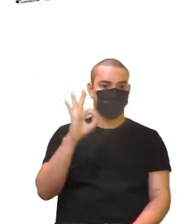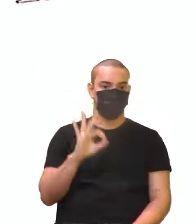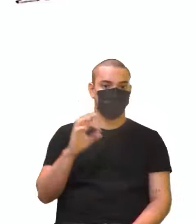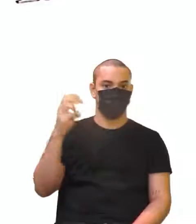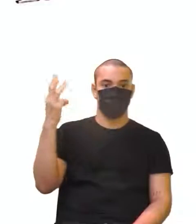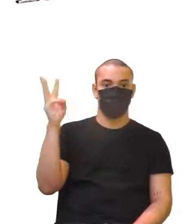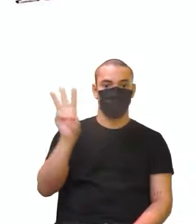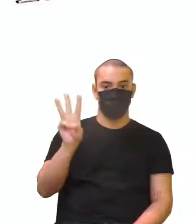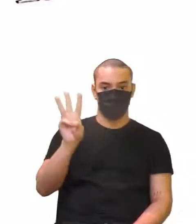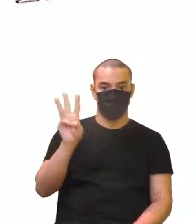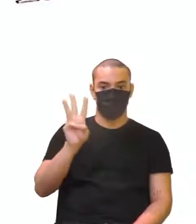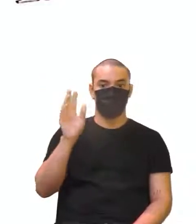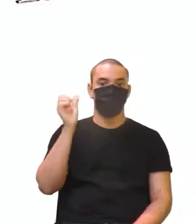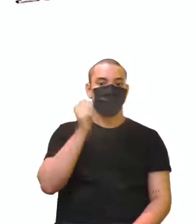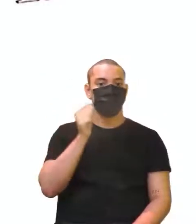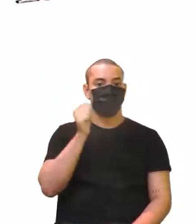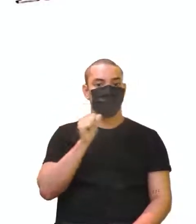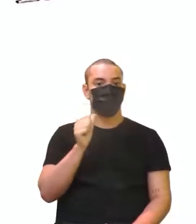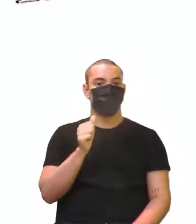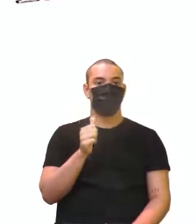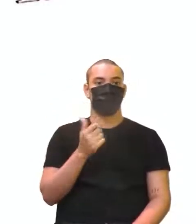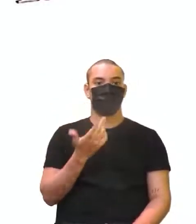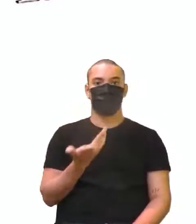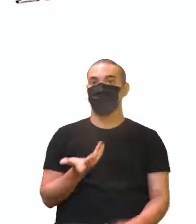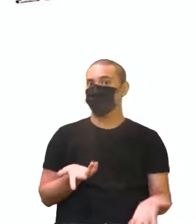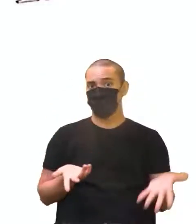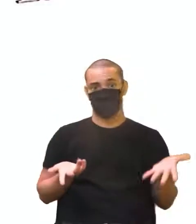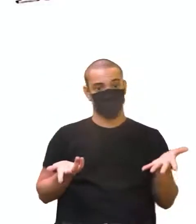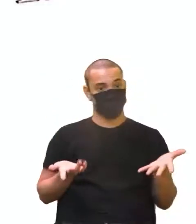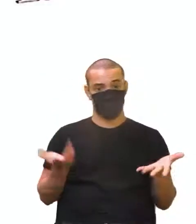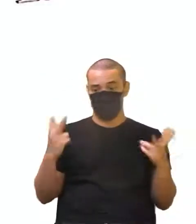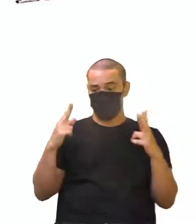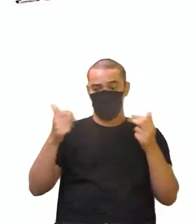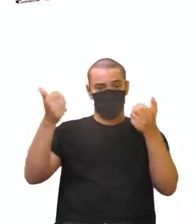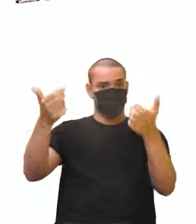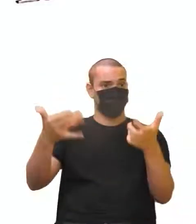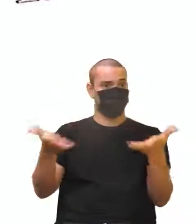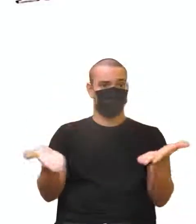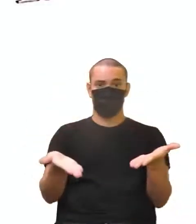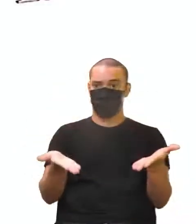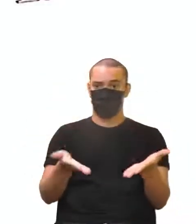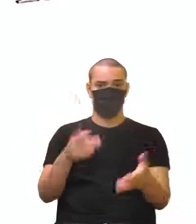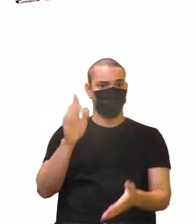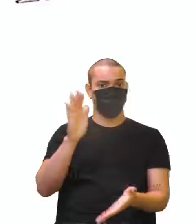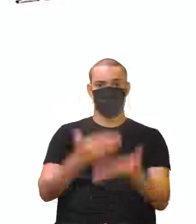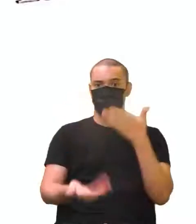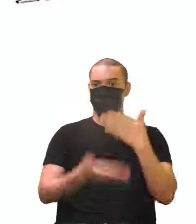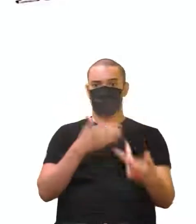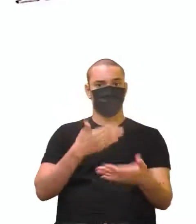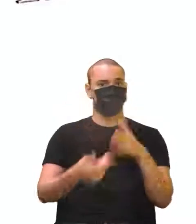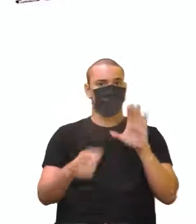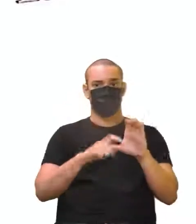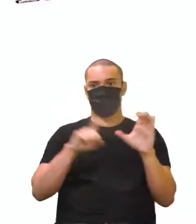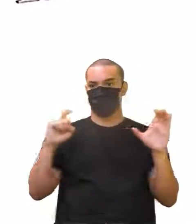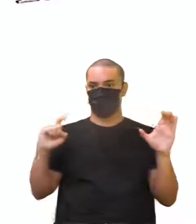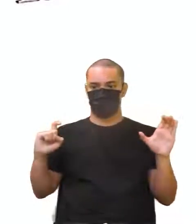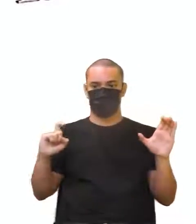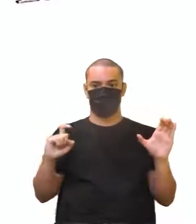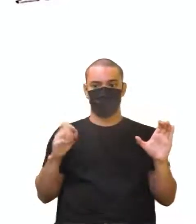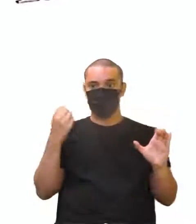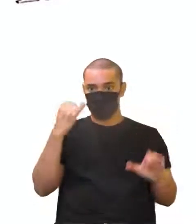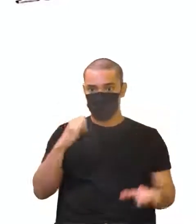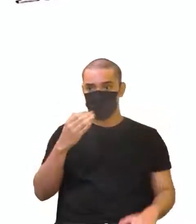uma terceira criança seja do sexo feminino? Como a gente acabou de falar, elas são independentes. Exatamente.